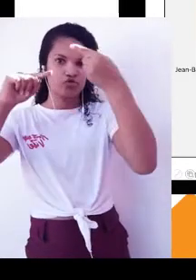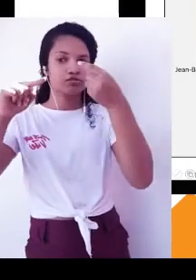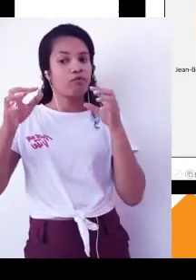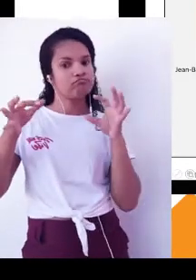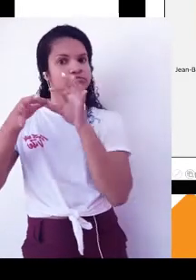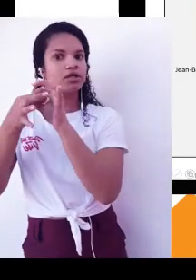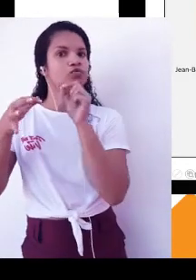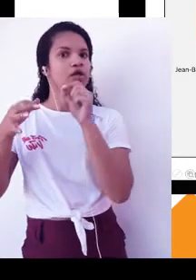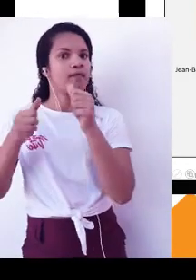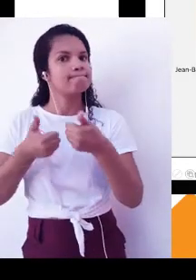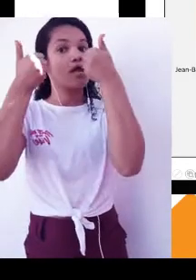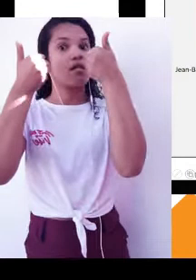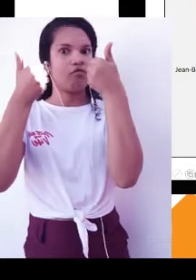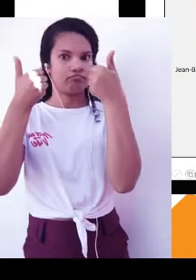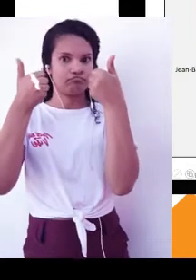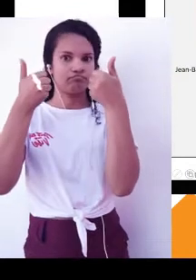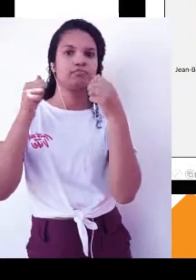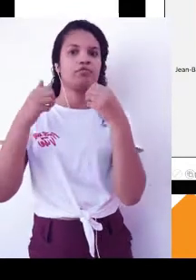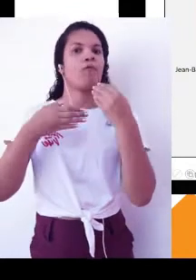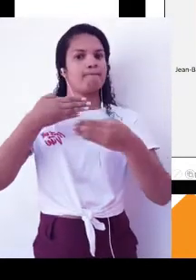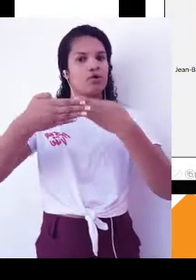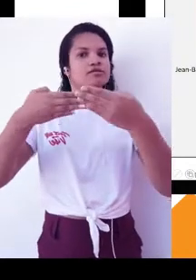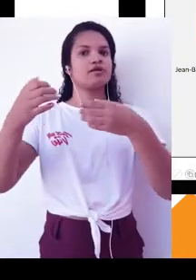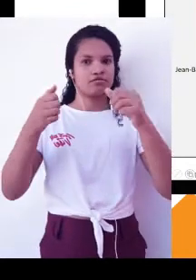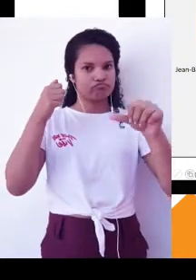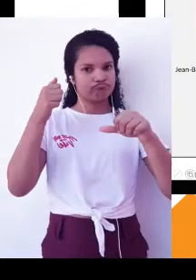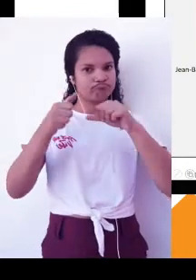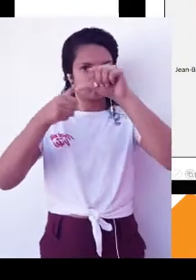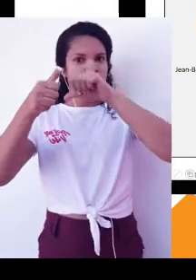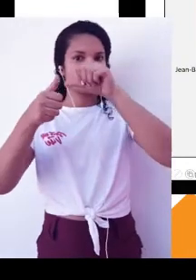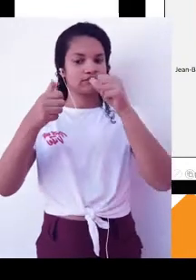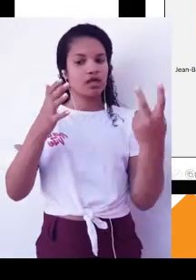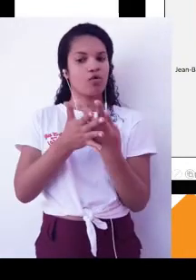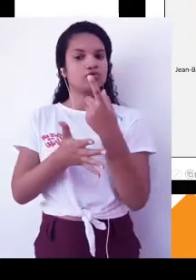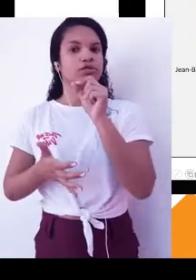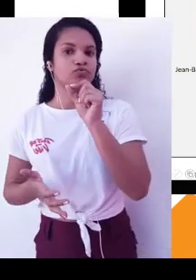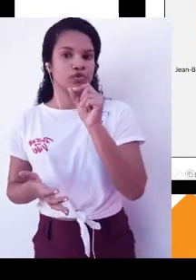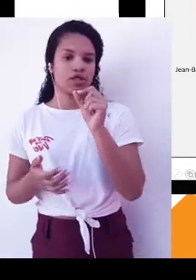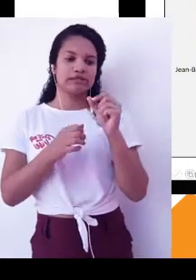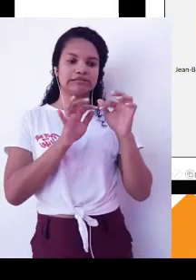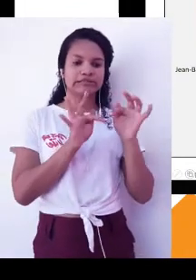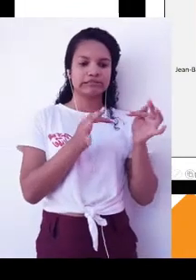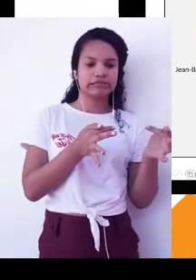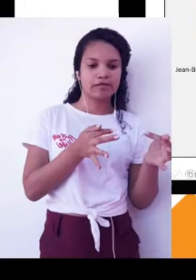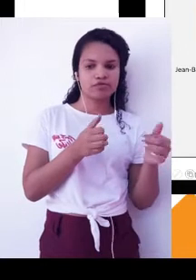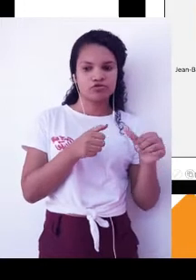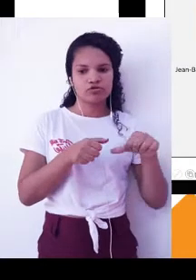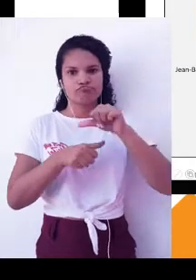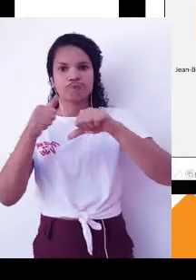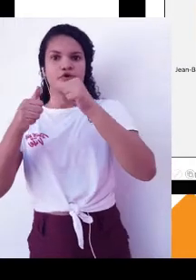progresso. O processo de evolução ele tem um propósito. Ele ocorre do mais simples para o mais